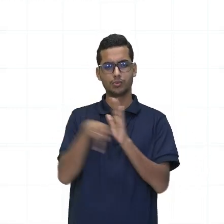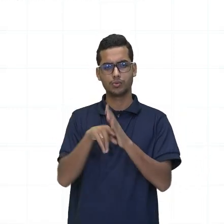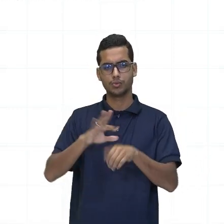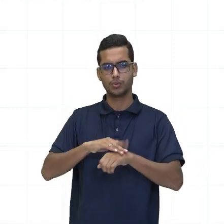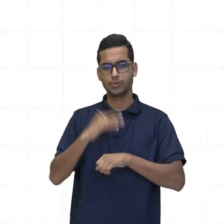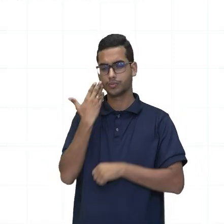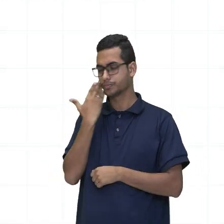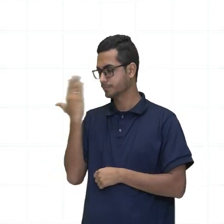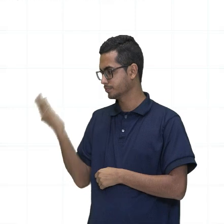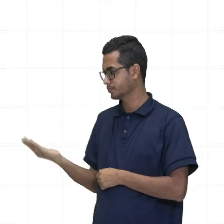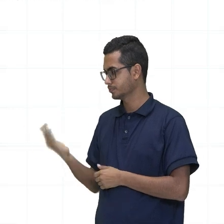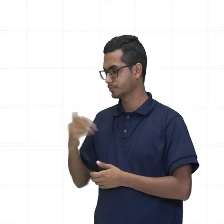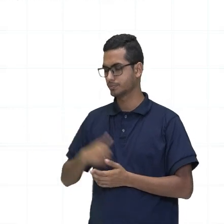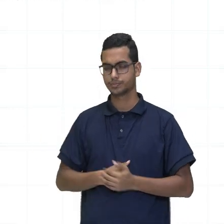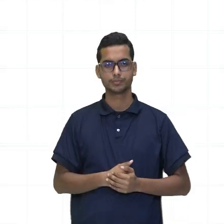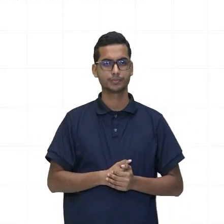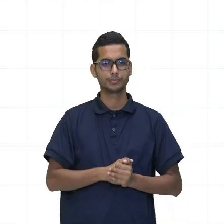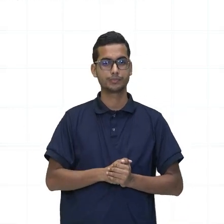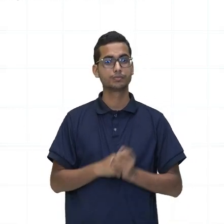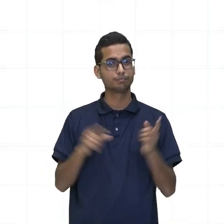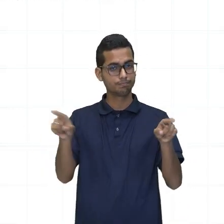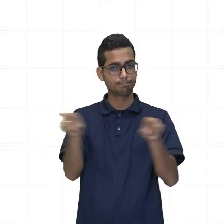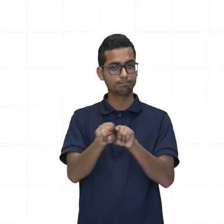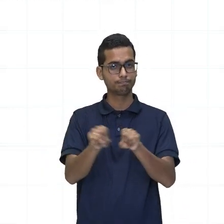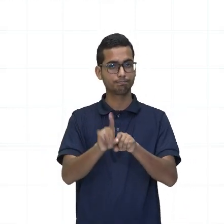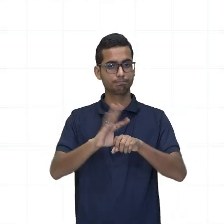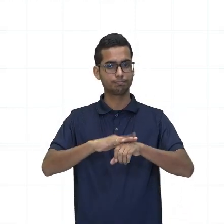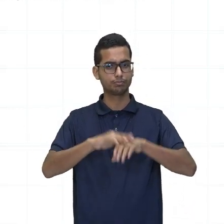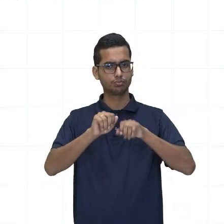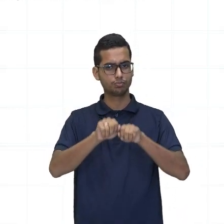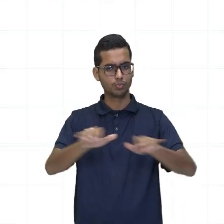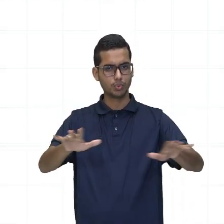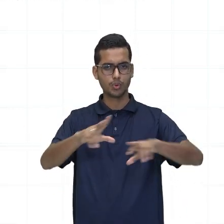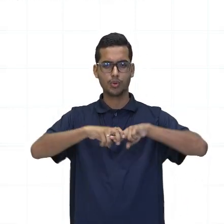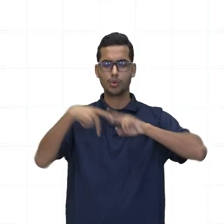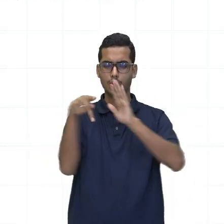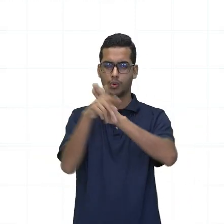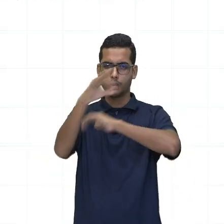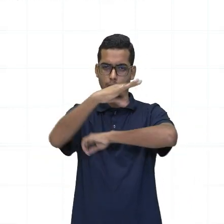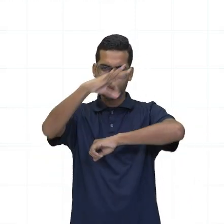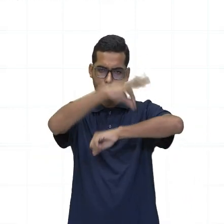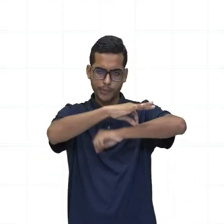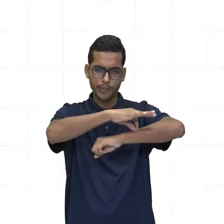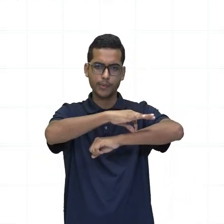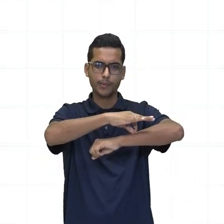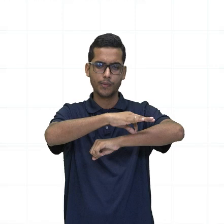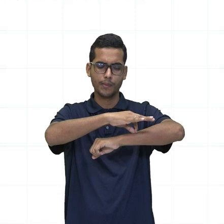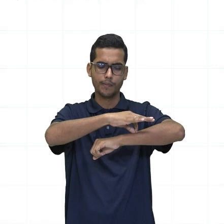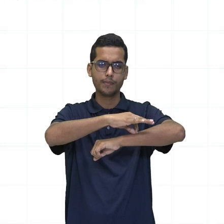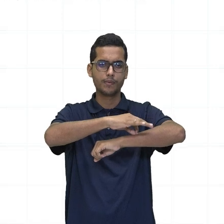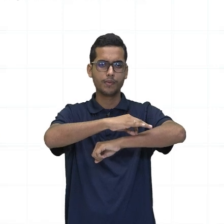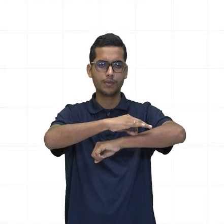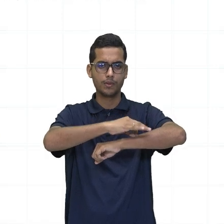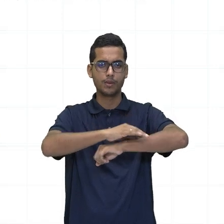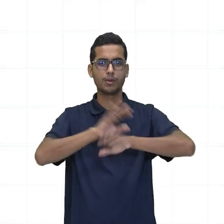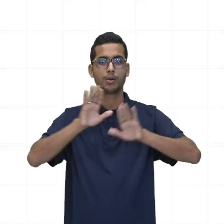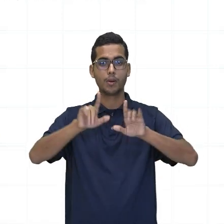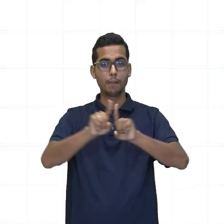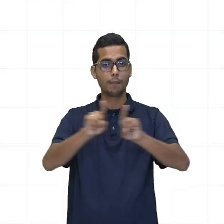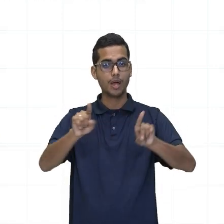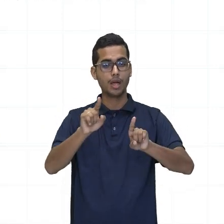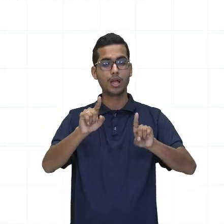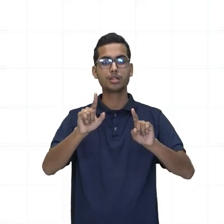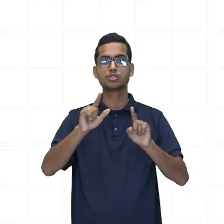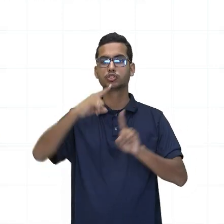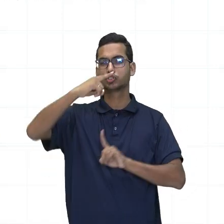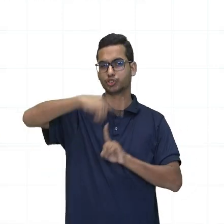doenças que também podem ser transmitidas por mosquitos, mas no caso a gente está percebendo aí que é uma outra espécie de